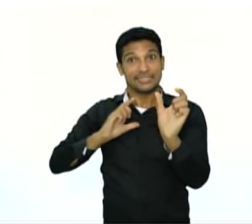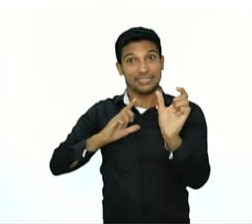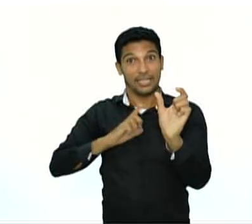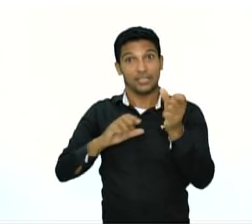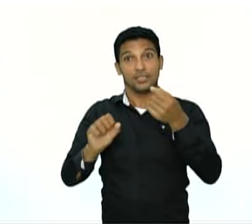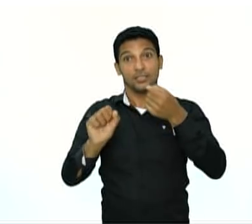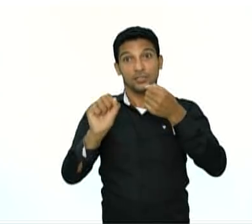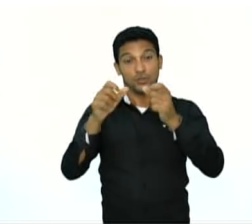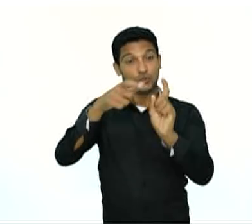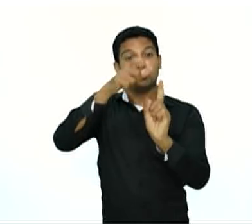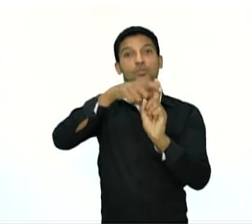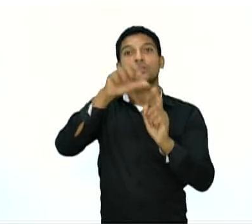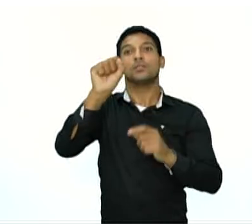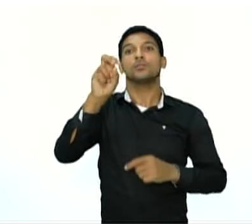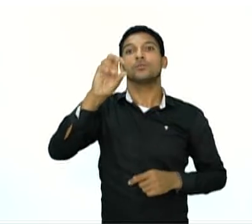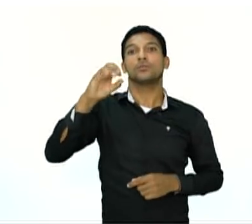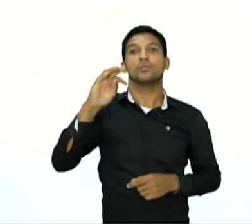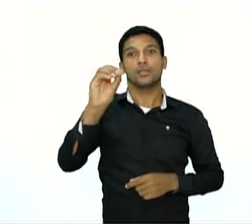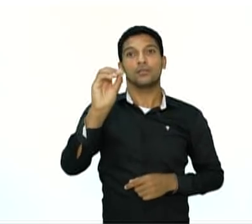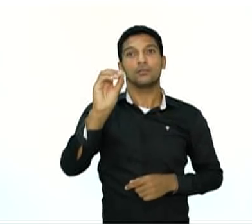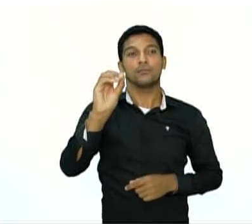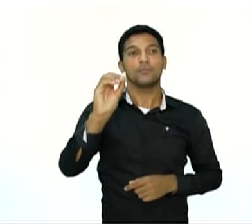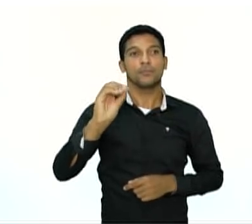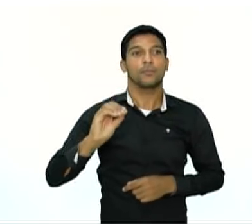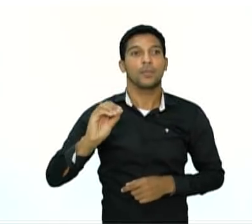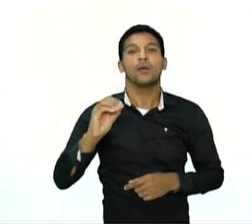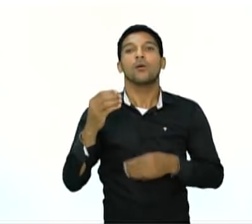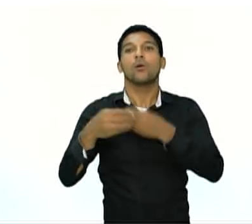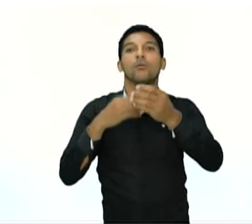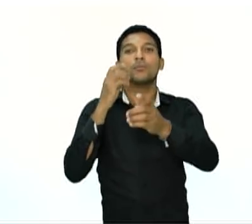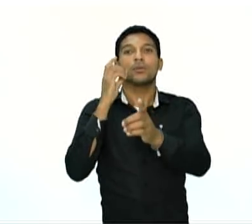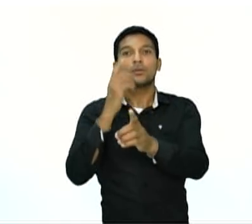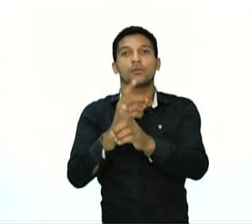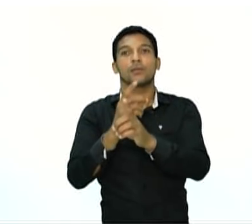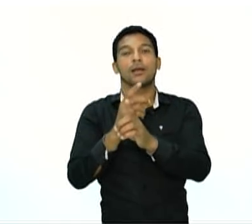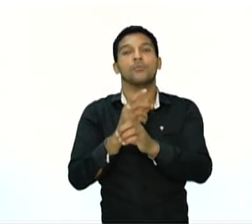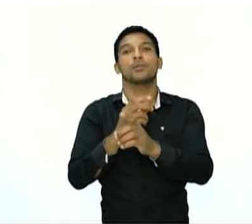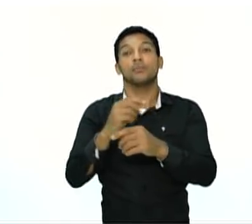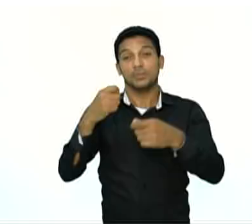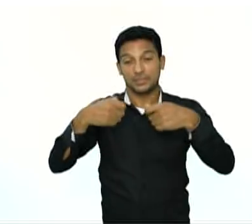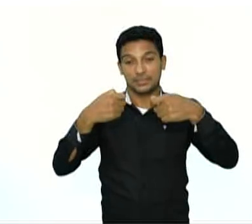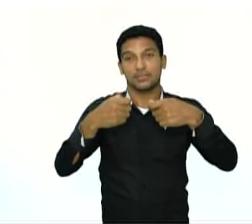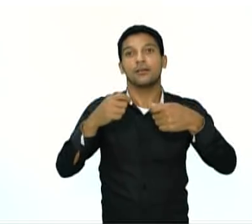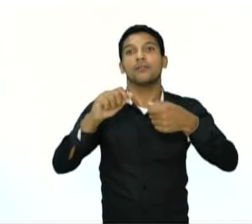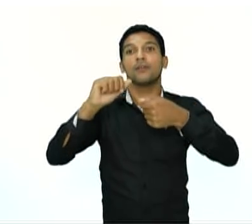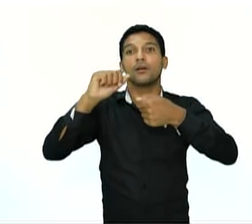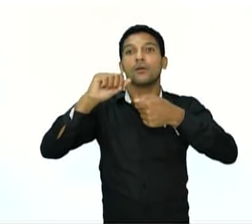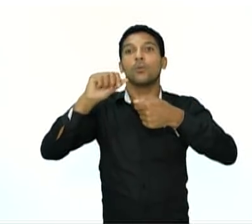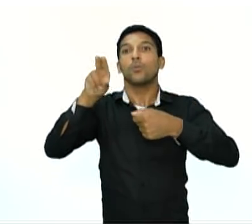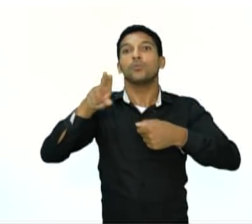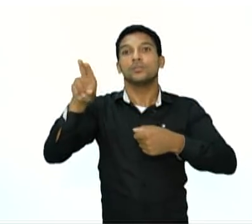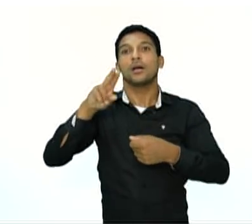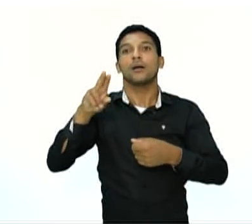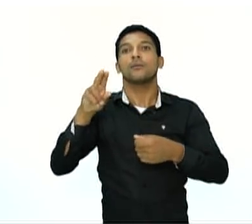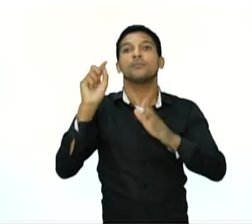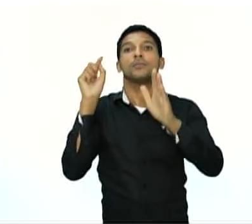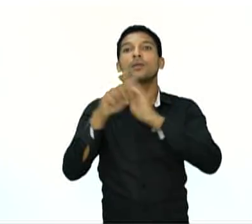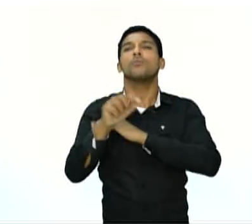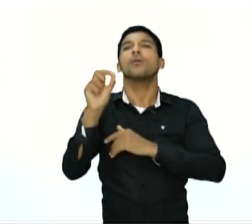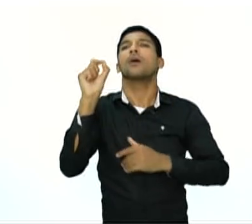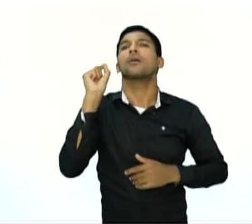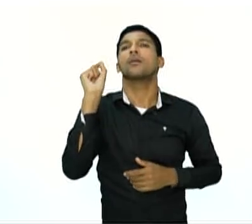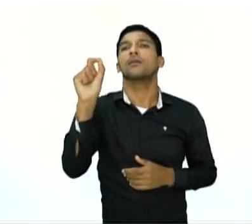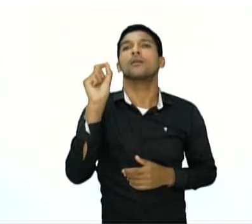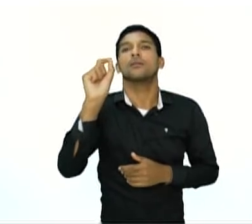função de sujeito. O sujeito da oração pode ser encontrado quando fazemos a pergunta quem. Os estudantes pesquisam que origem tinha a